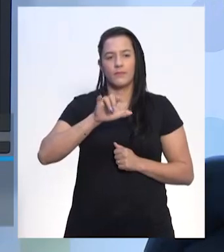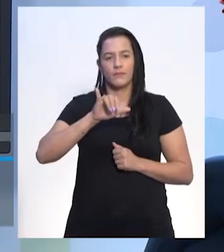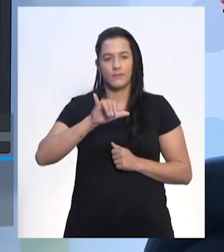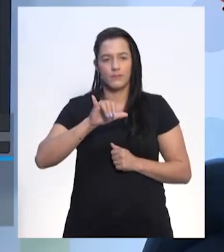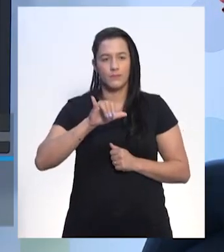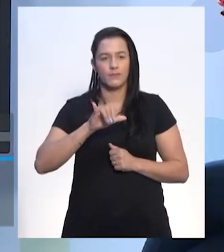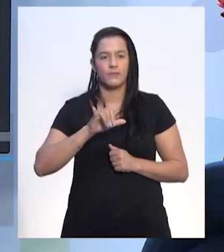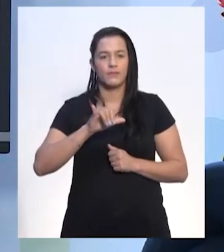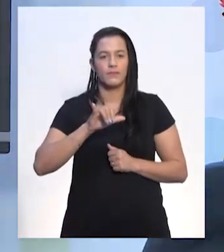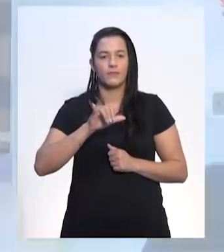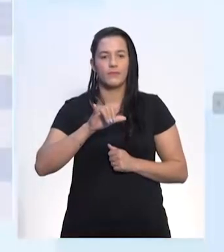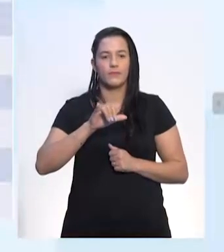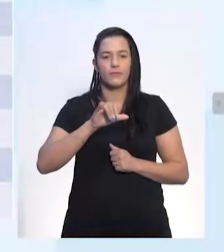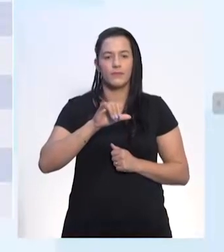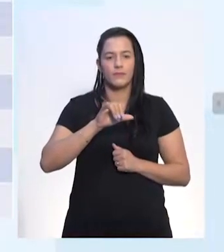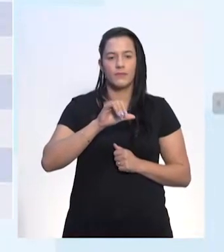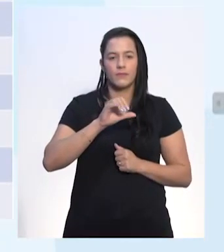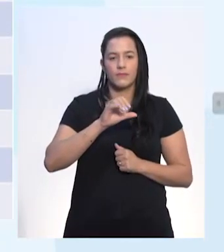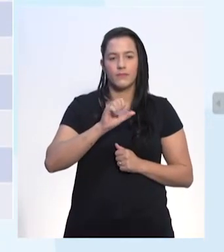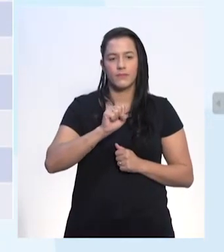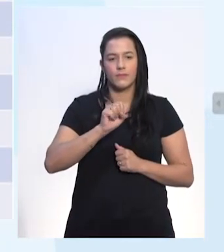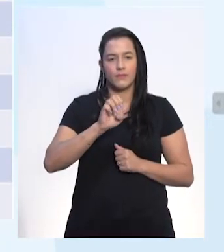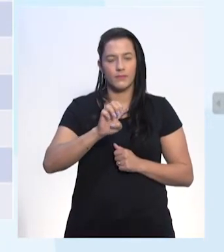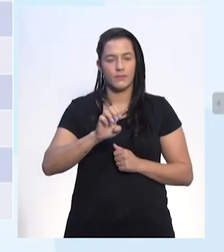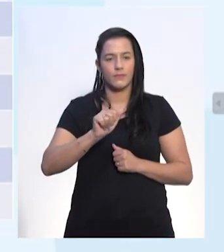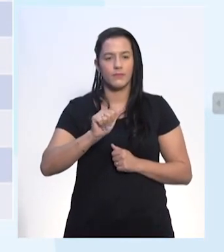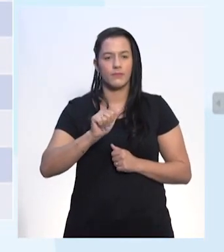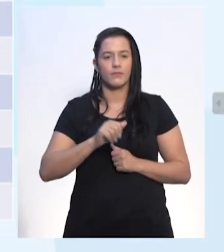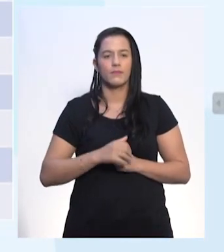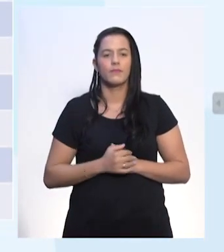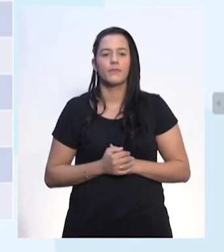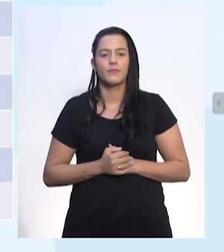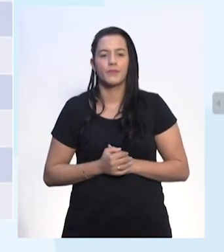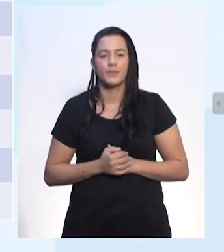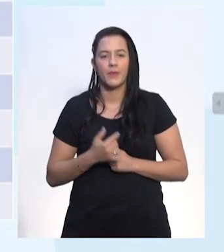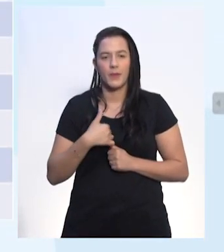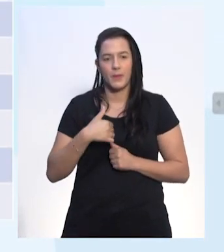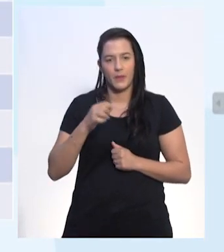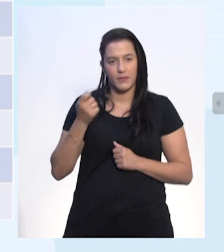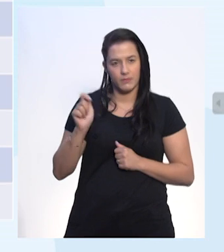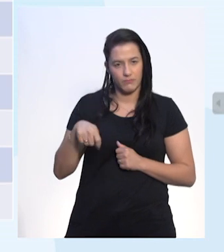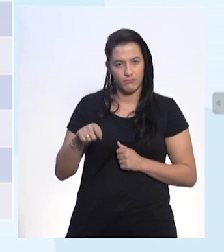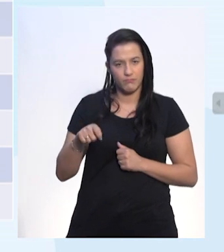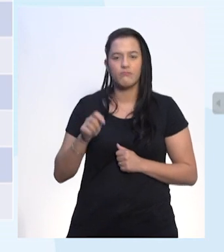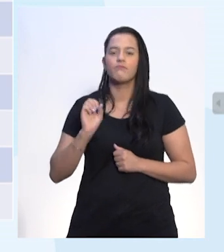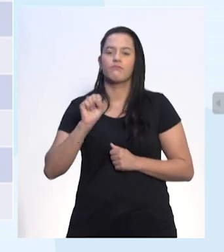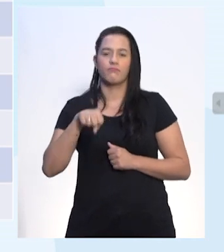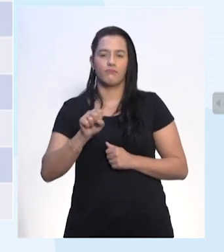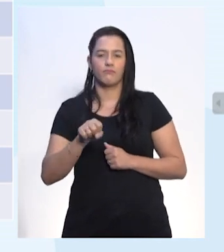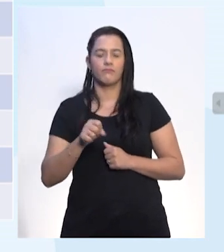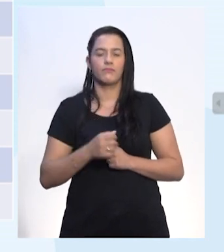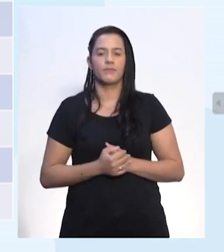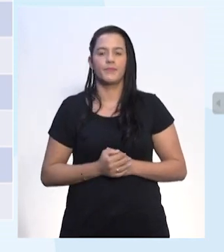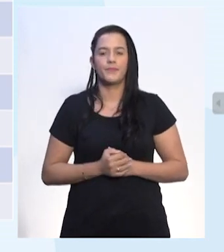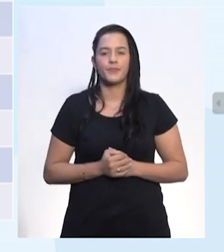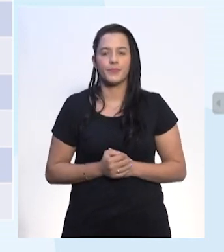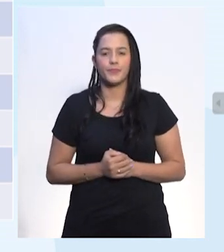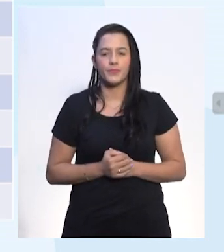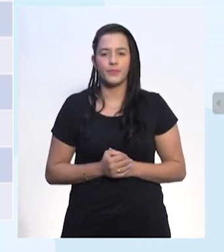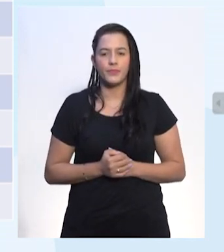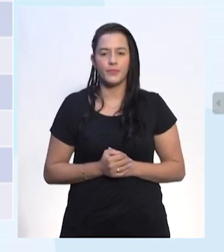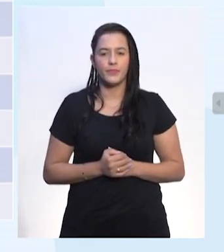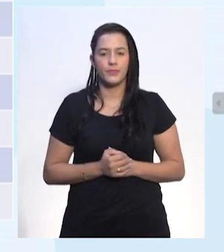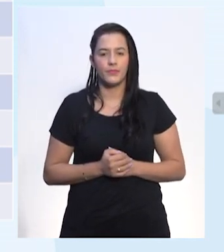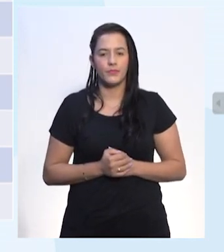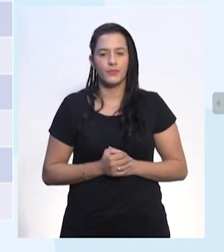S. Hoje minha letra está tremida. Tá. Pratica? Sim. Sim. Tá tremida, não